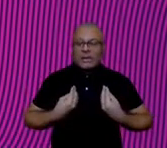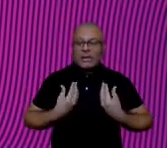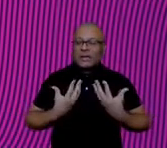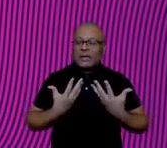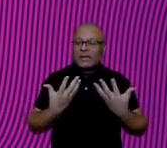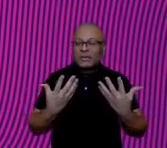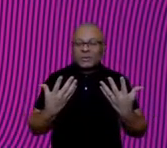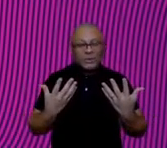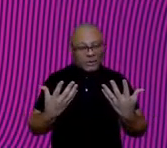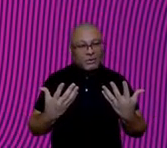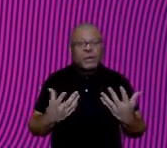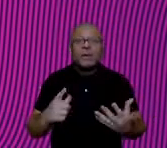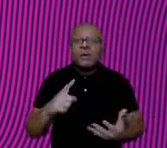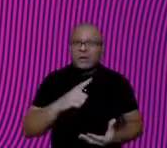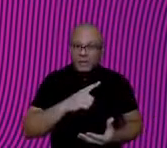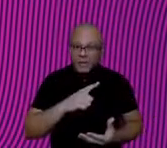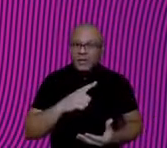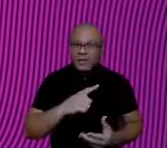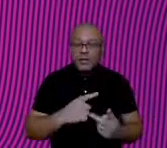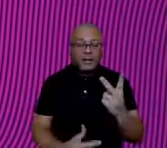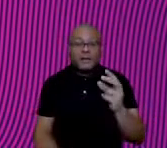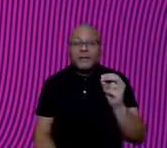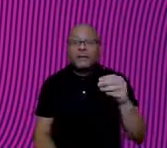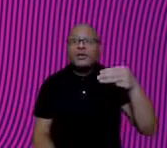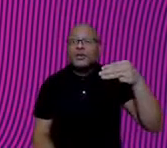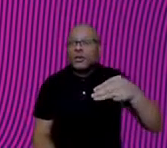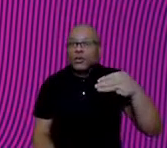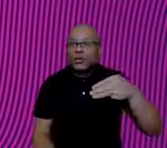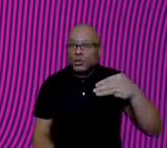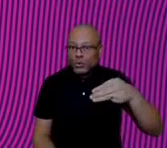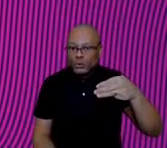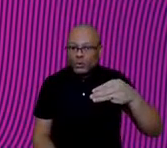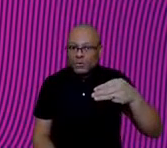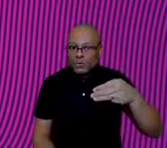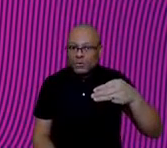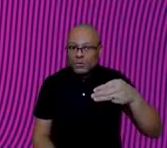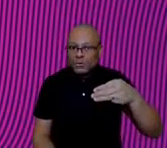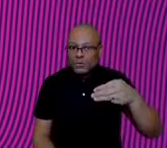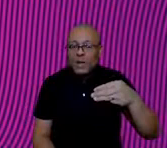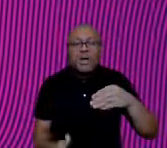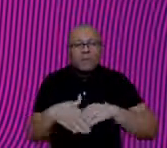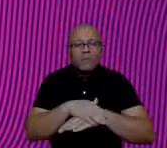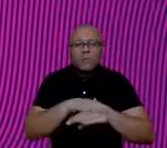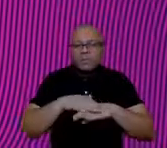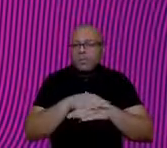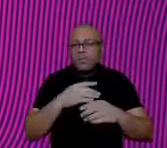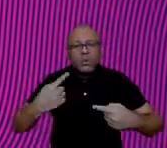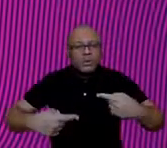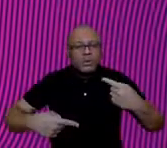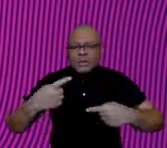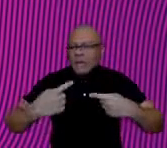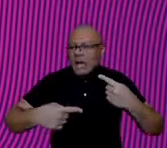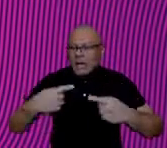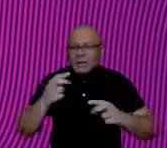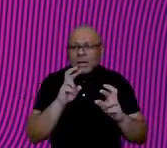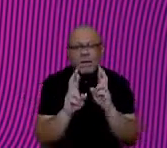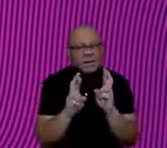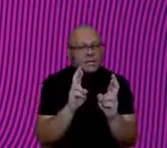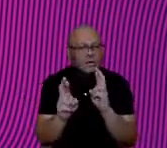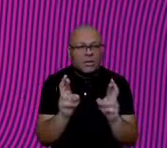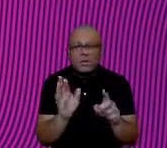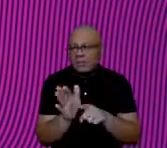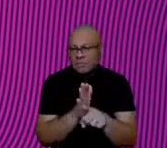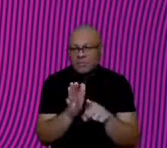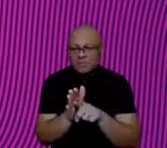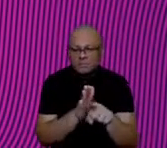ter agora 20 minutinhos para a gente poder fazer um pequeno debate e responder algumas perguntas que eventualmente